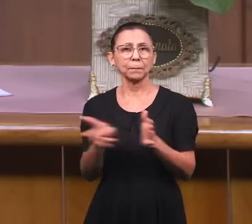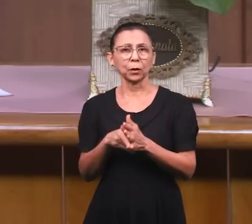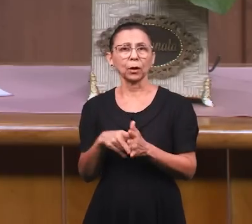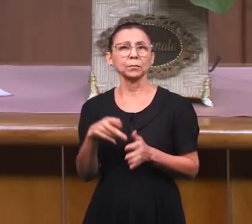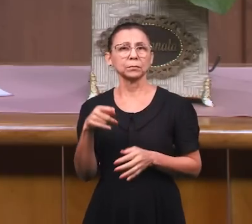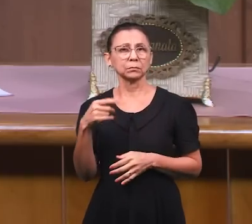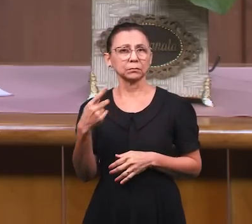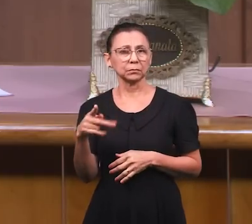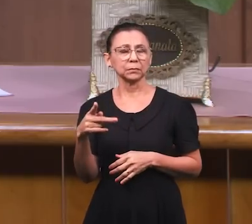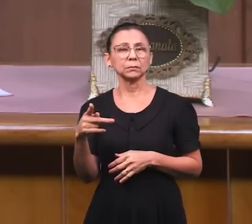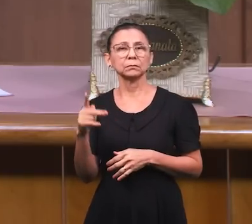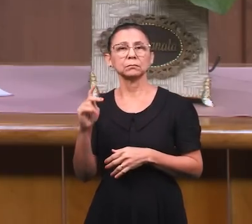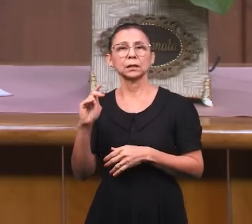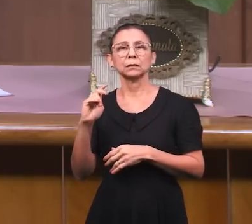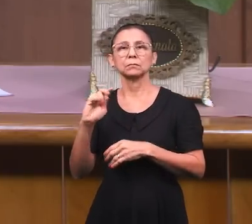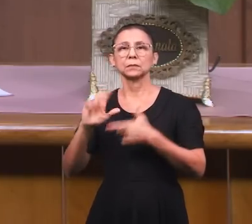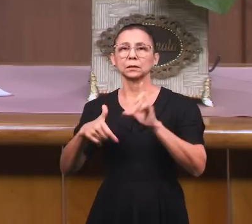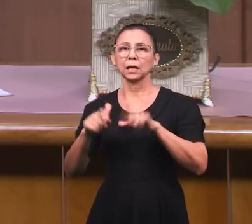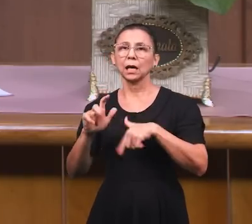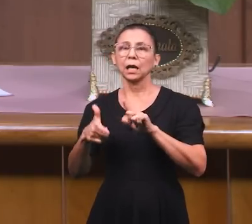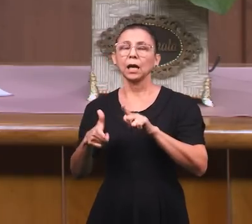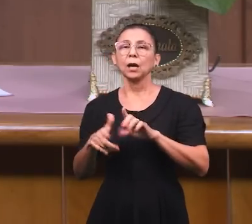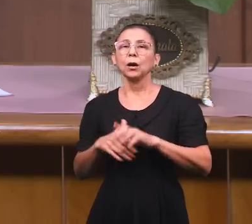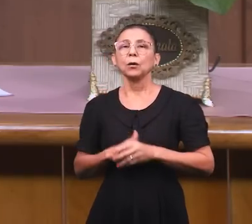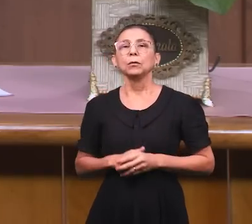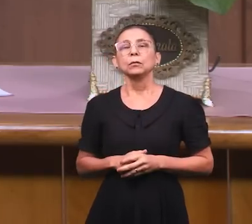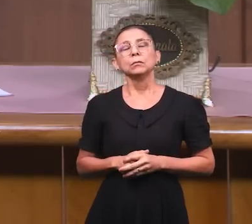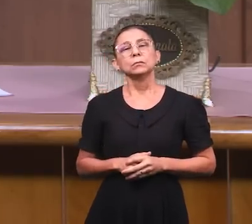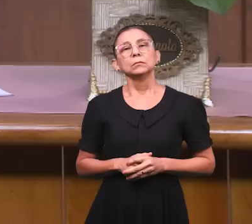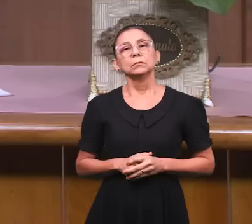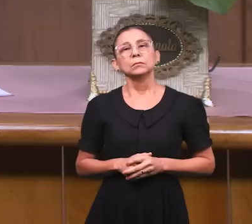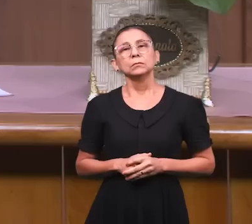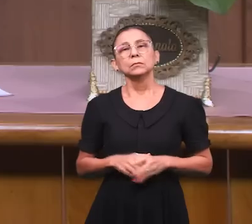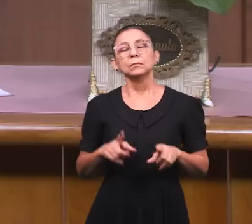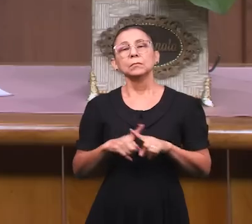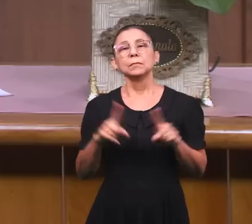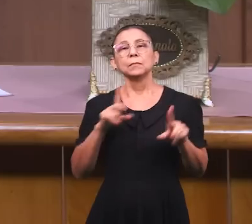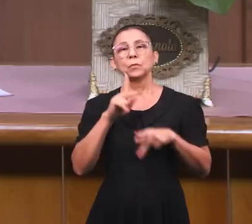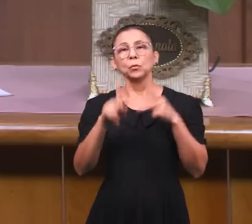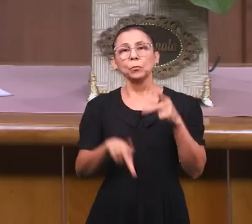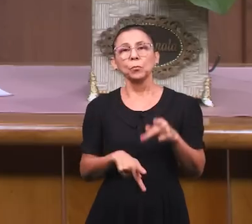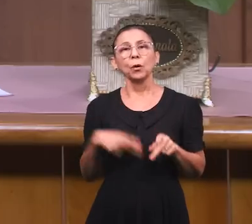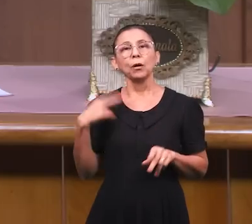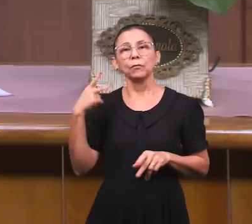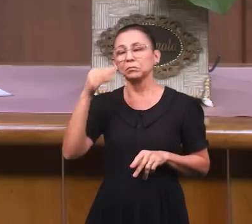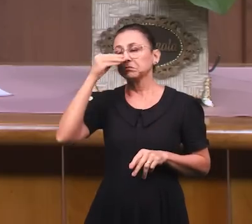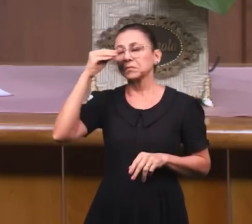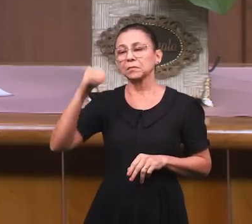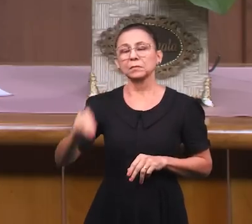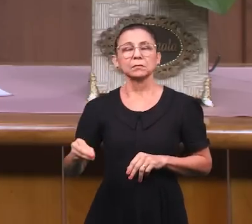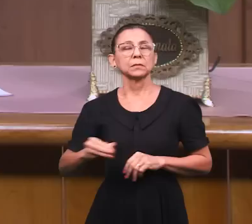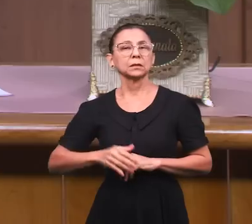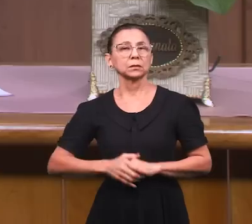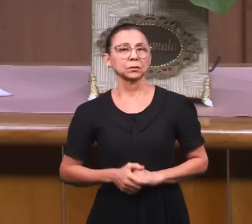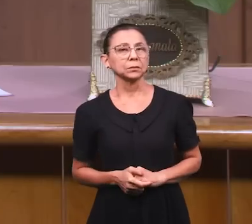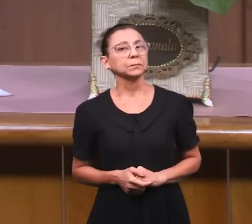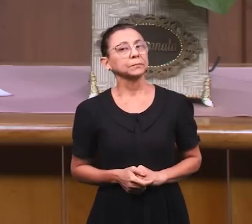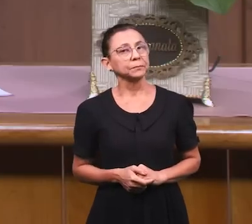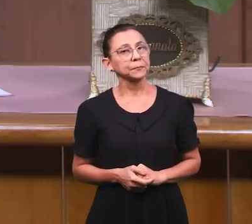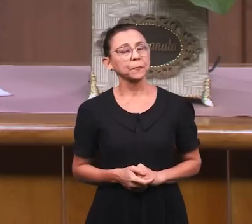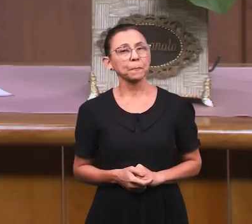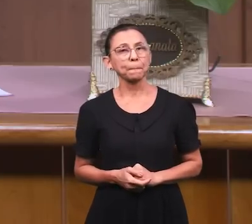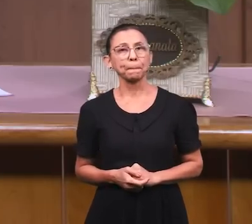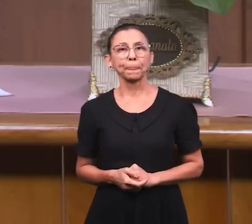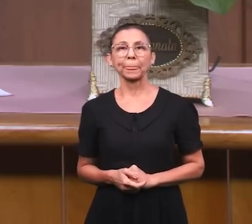beleza nem formosura para que alguém o desejasse. Mas foi o samaritano que chegou ao pé daquele homem